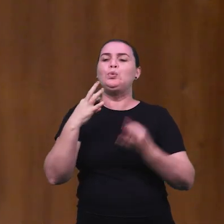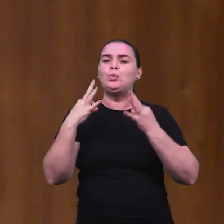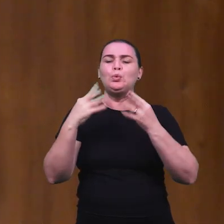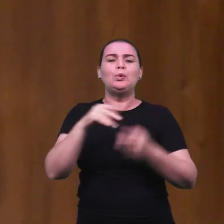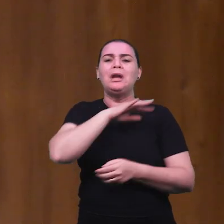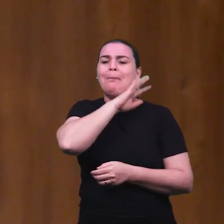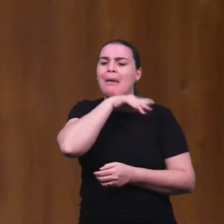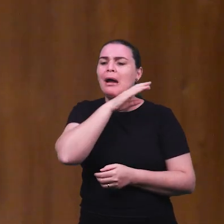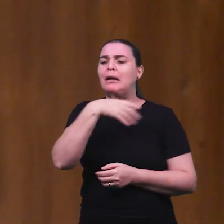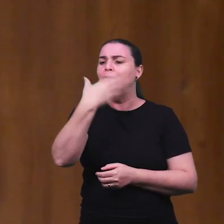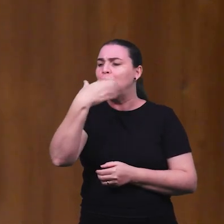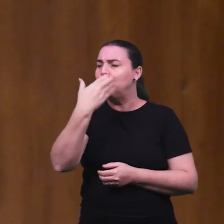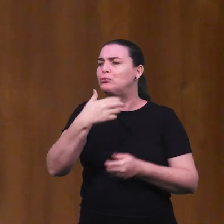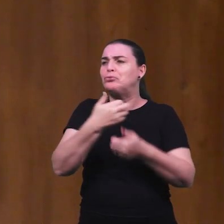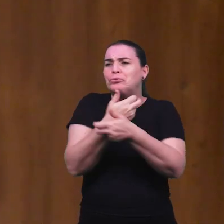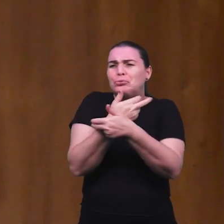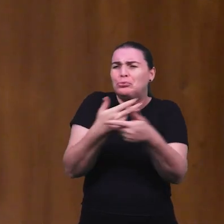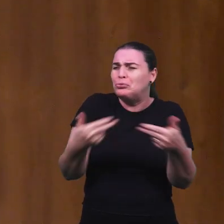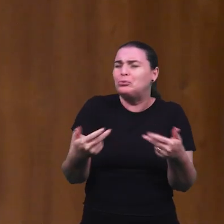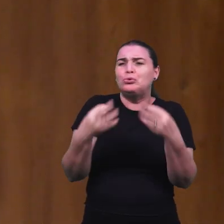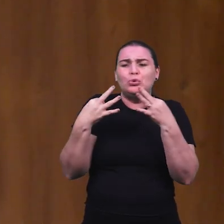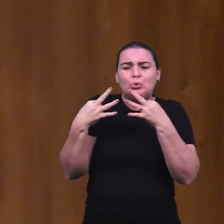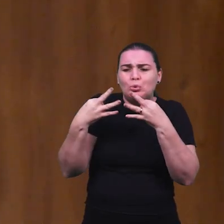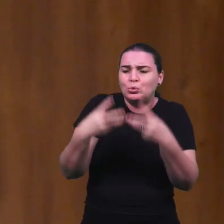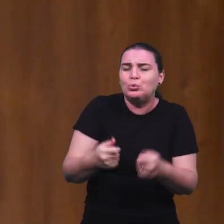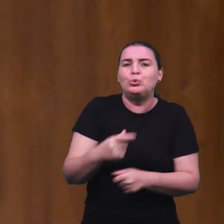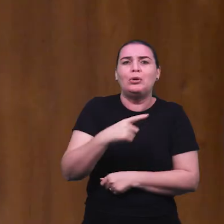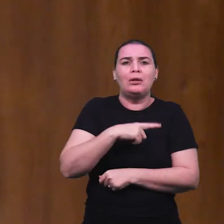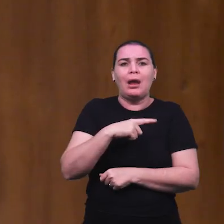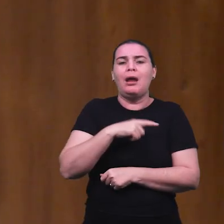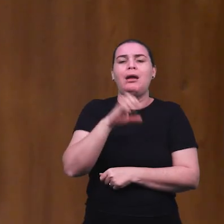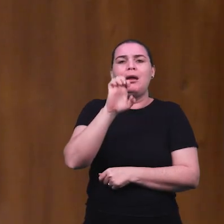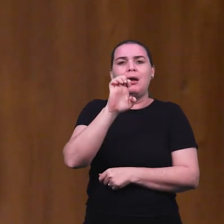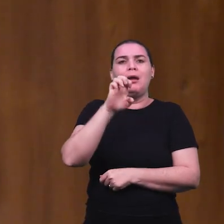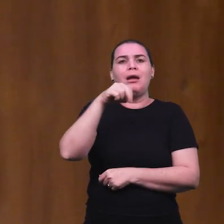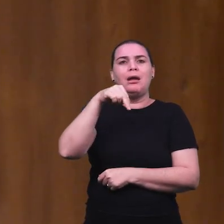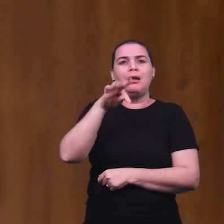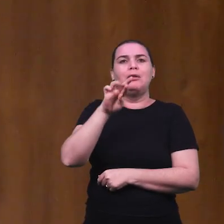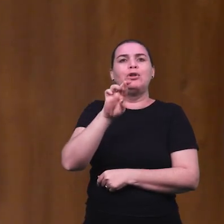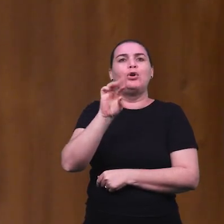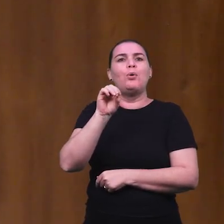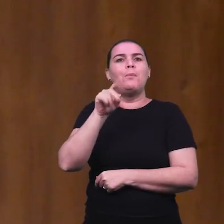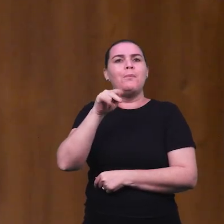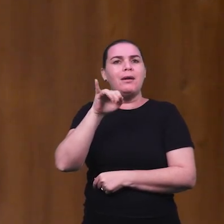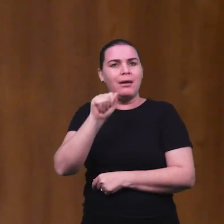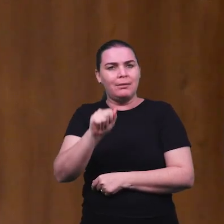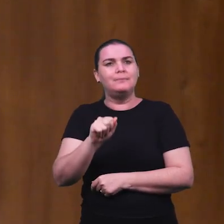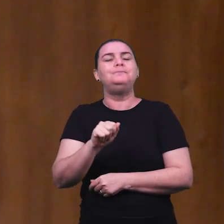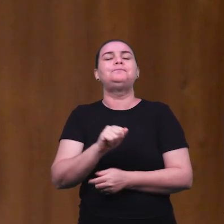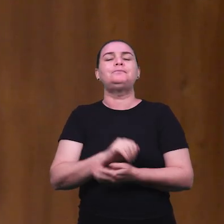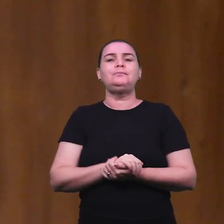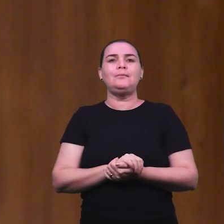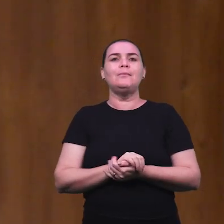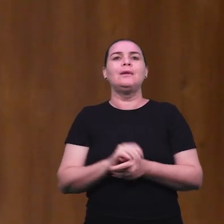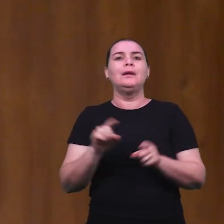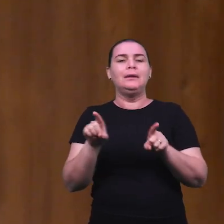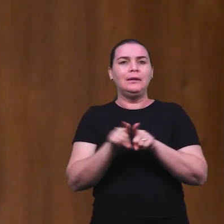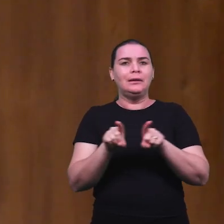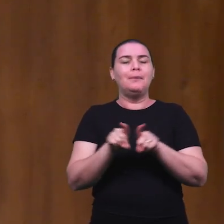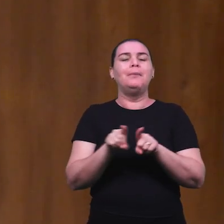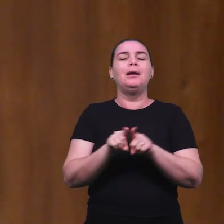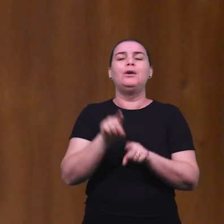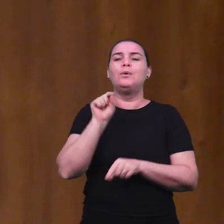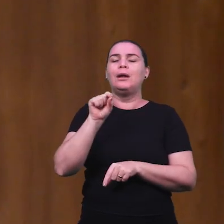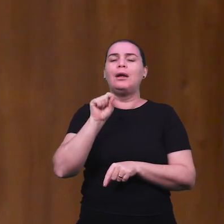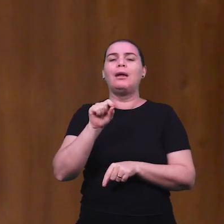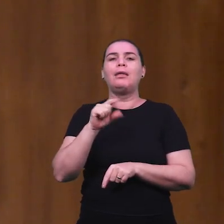parte desse processo entrópico. E um ponto assim que a gente vê é que existem projetos que